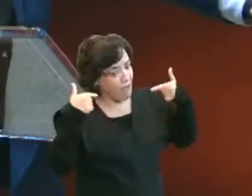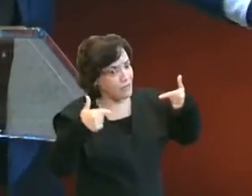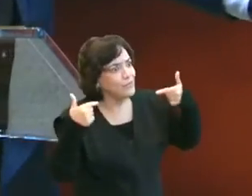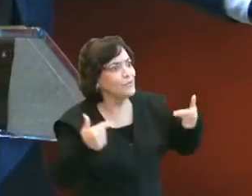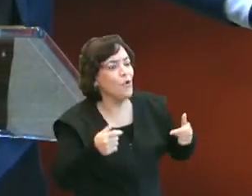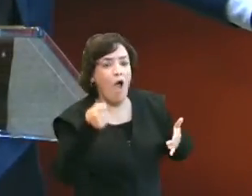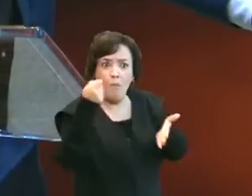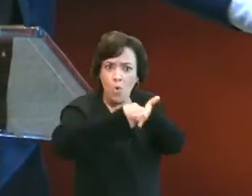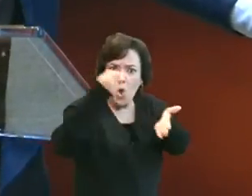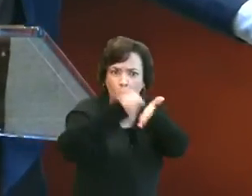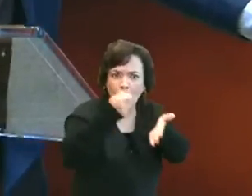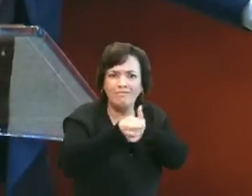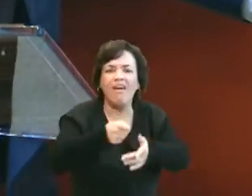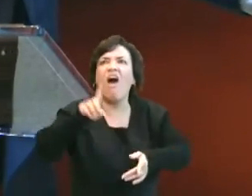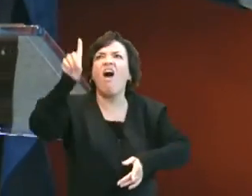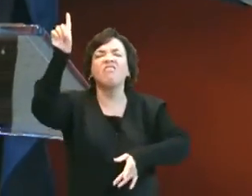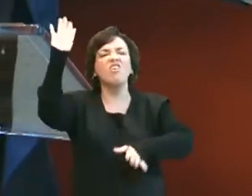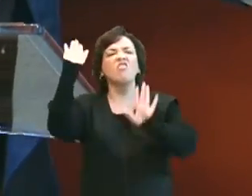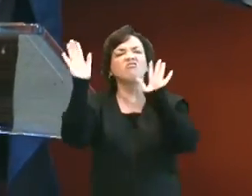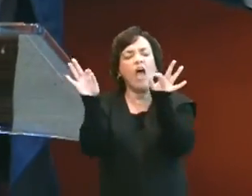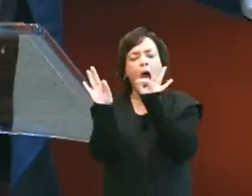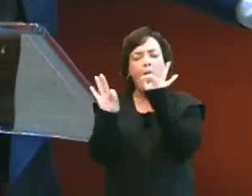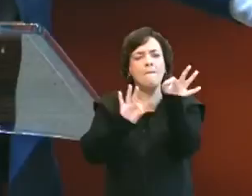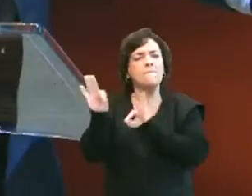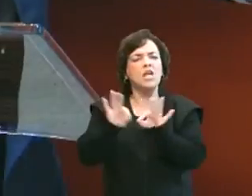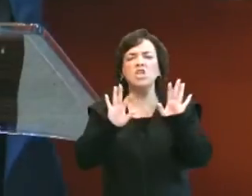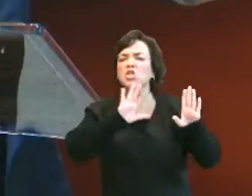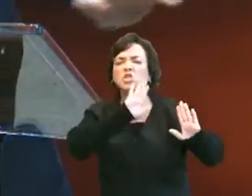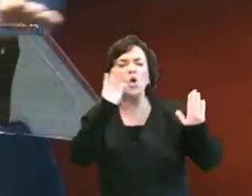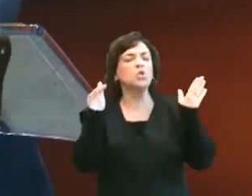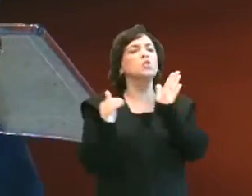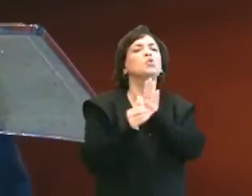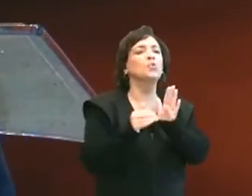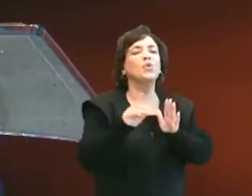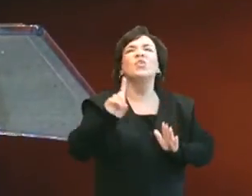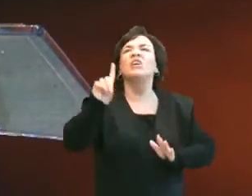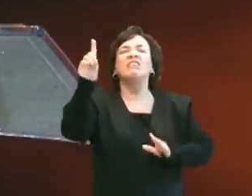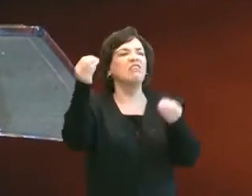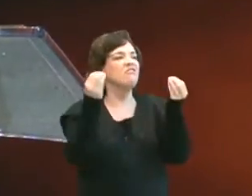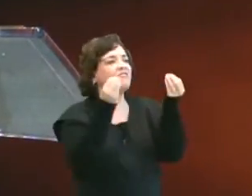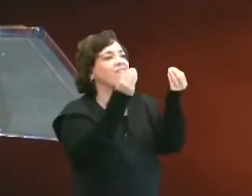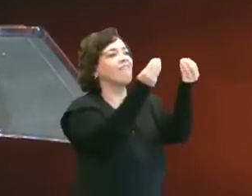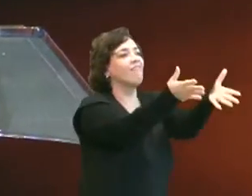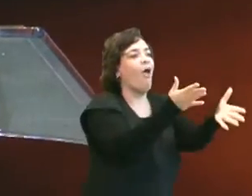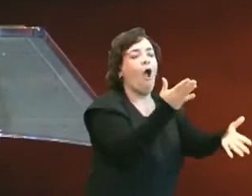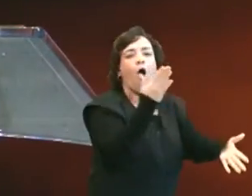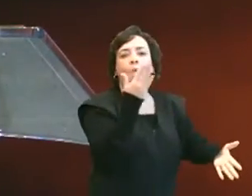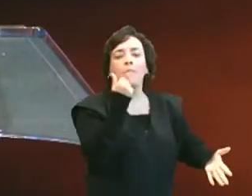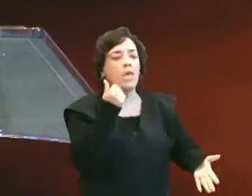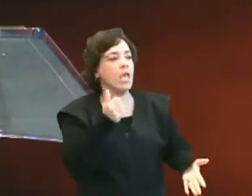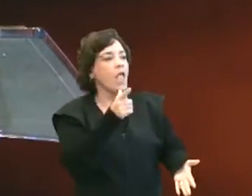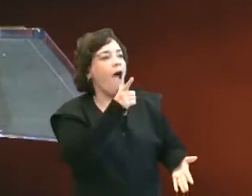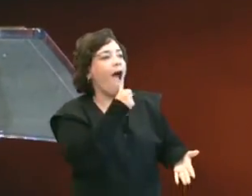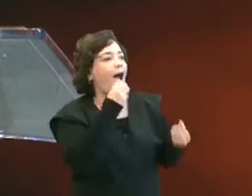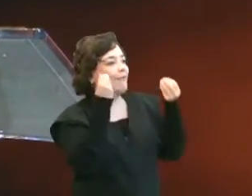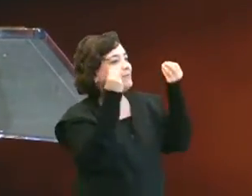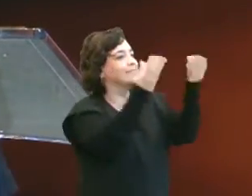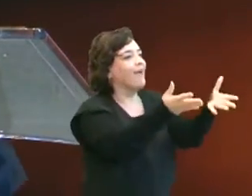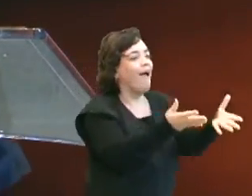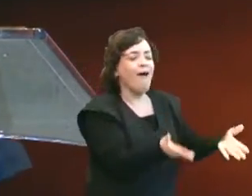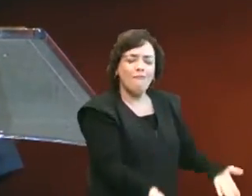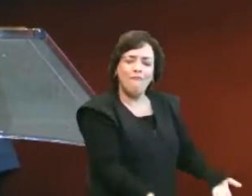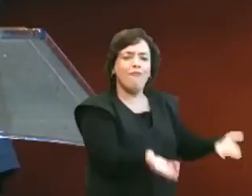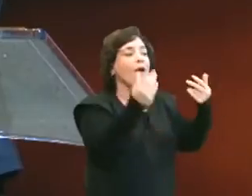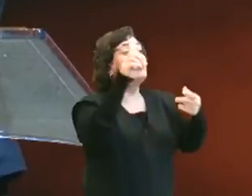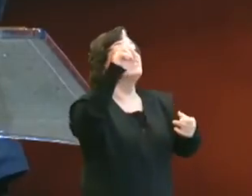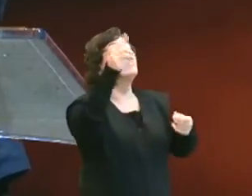existem pães sobre brasas e a botija de água está cheia. Levanta e come.